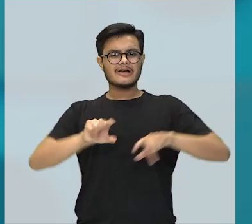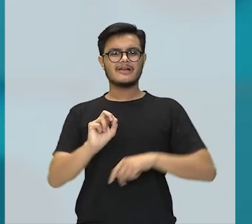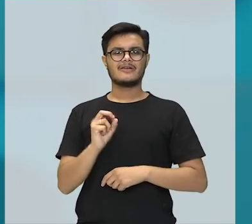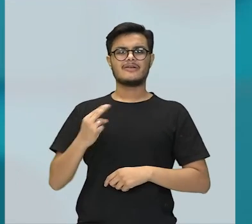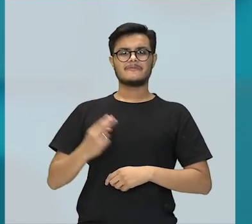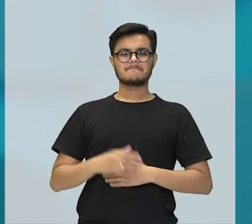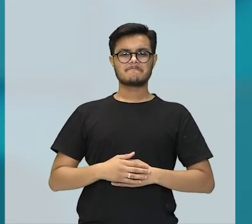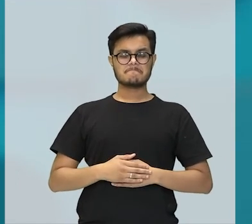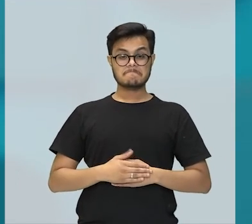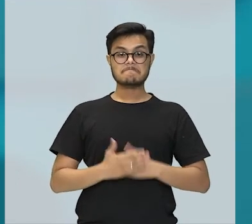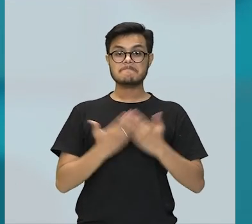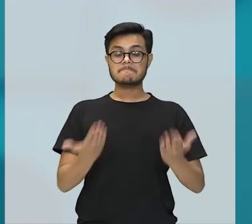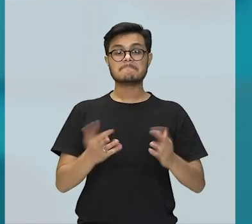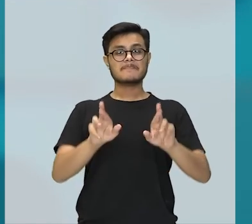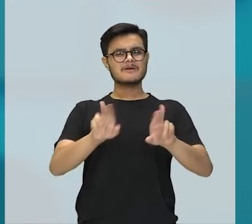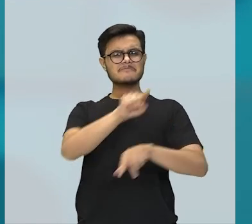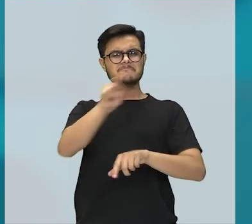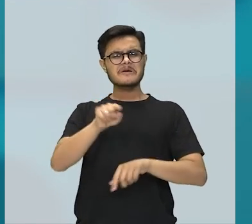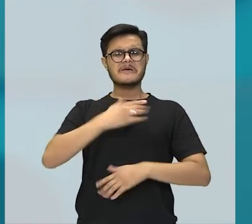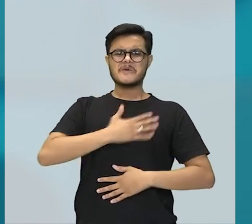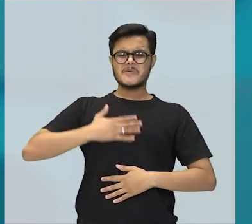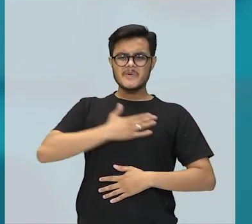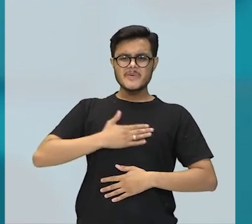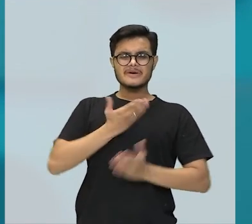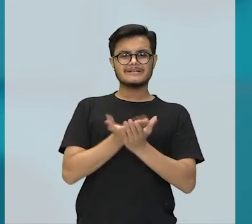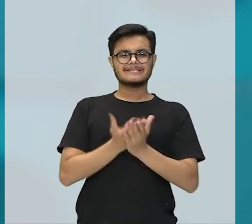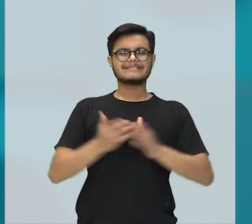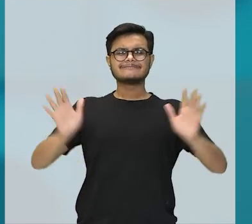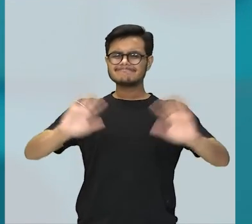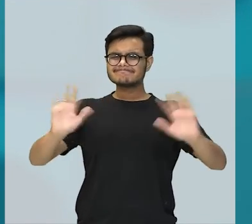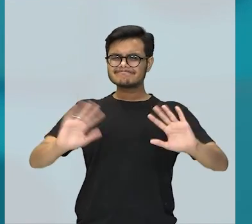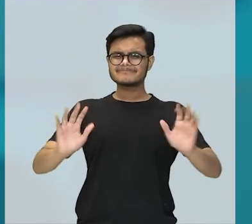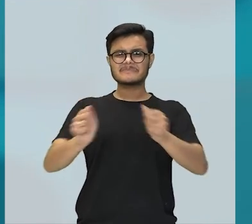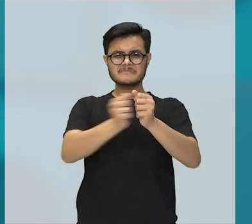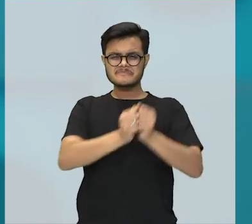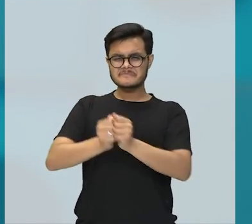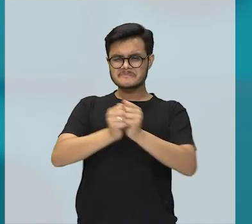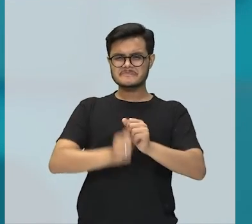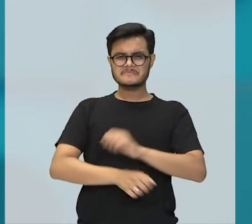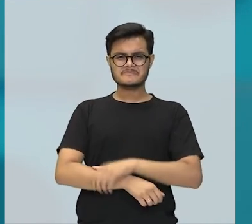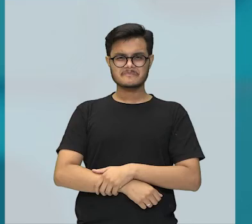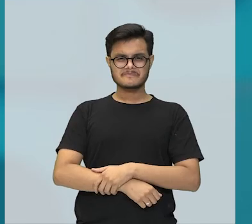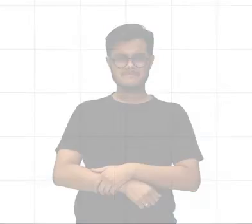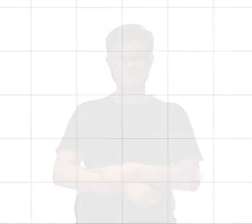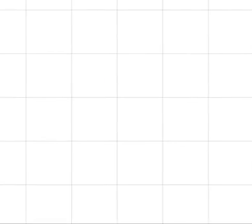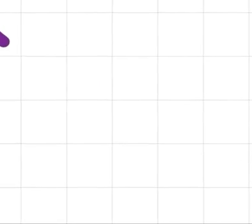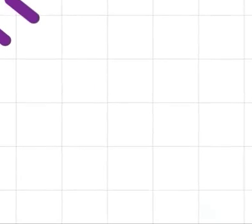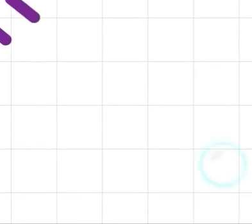gente mesmo. Espero que vocês tenham gostado e a gente se encontra numa próxima oportunidade.